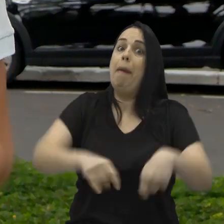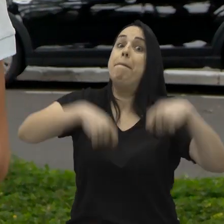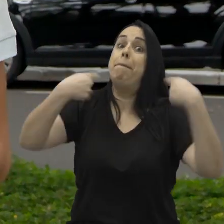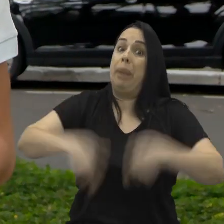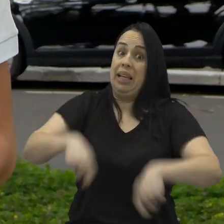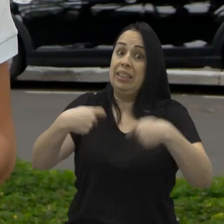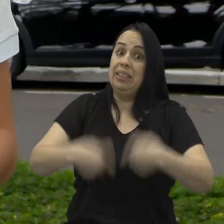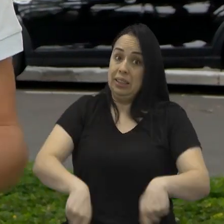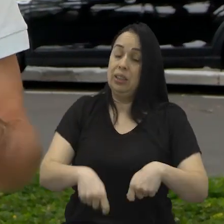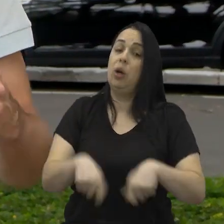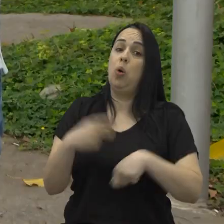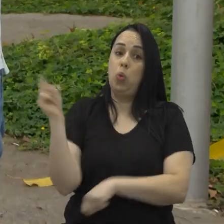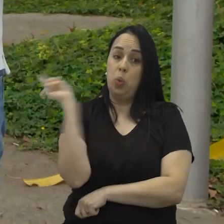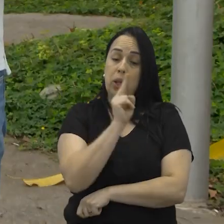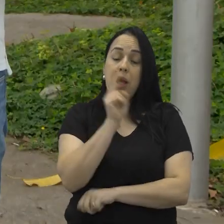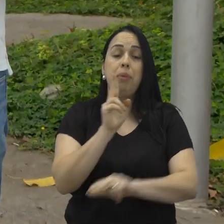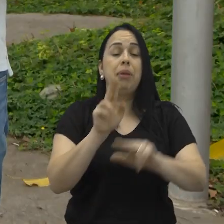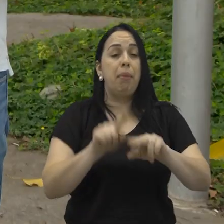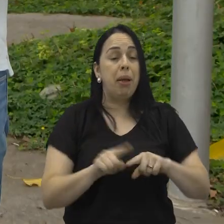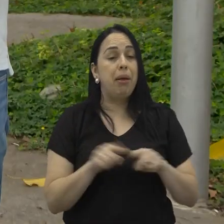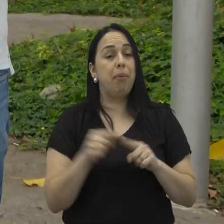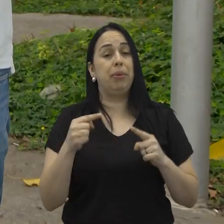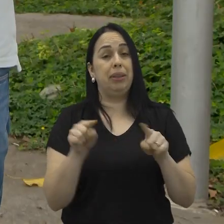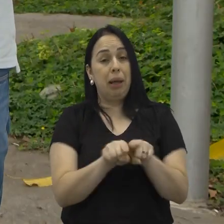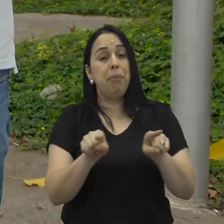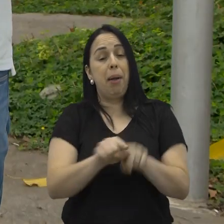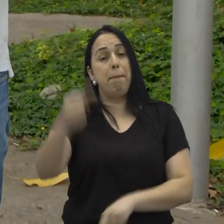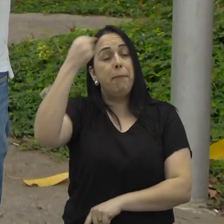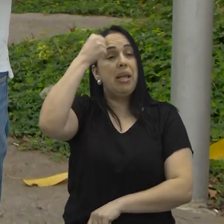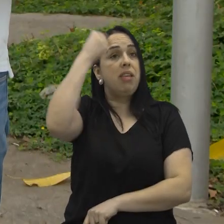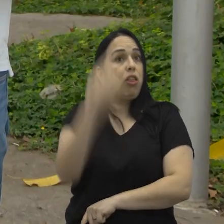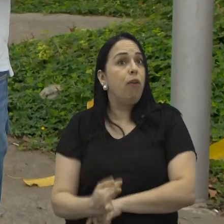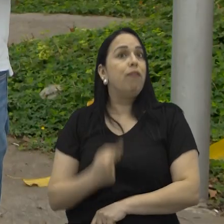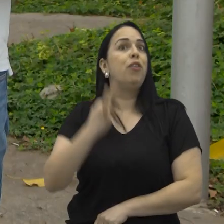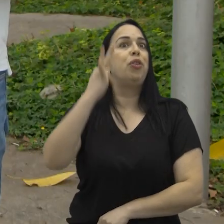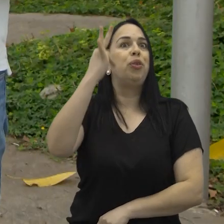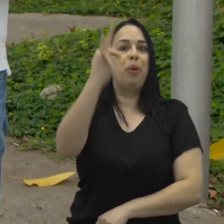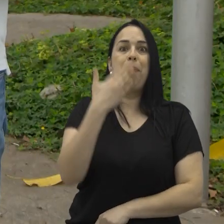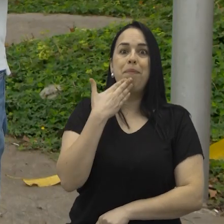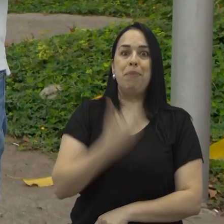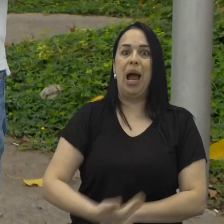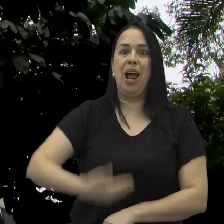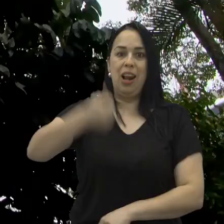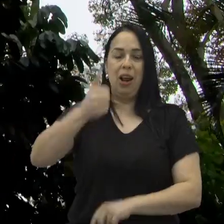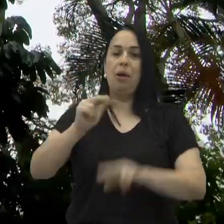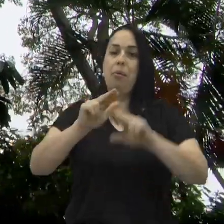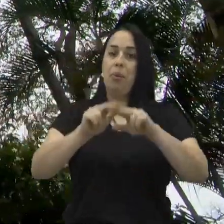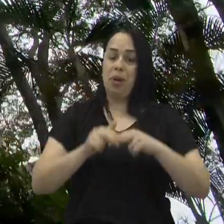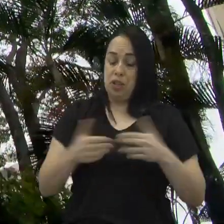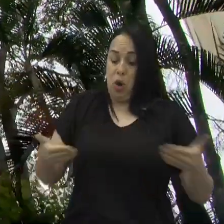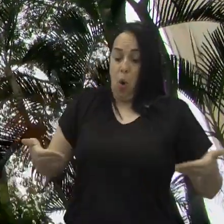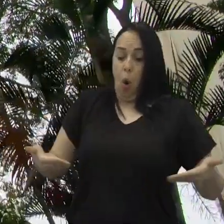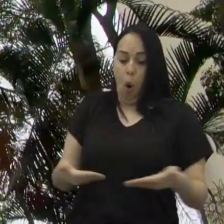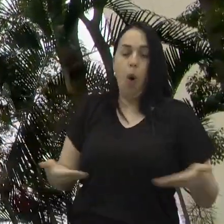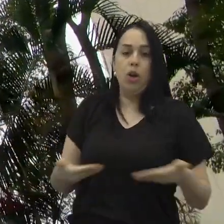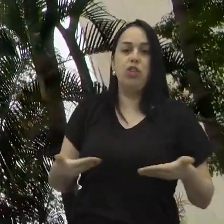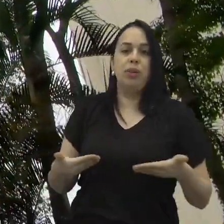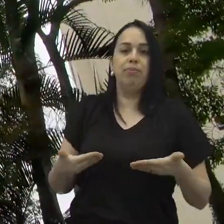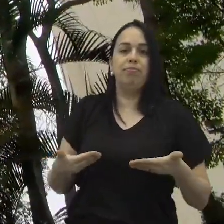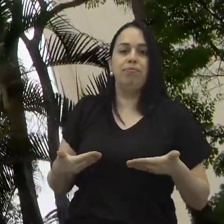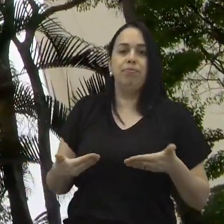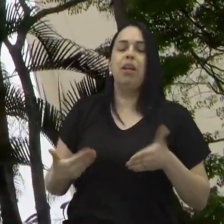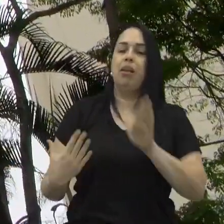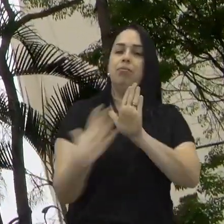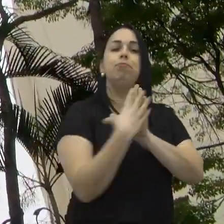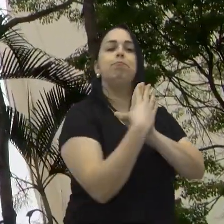uma necessidade e para que o futuro seja mais verde é preciso que essa corrente sustentável